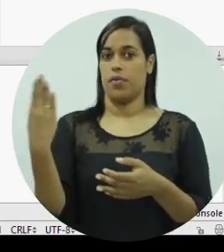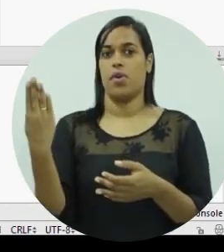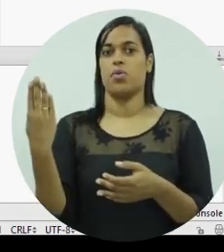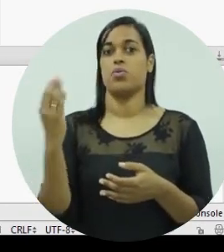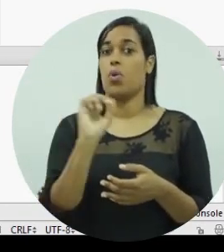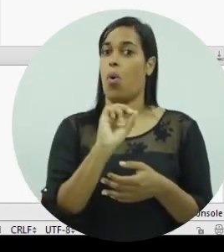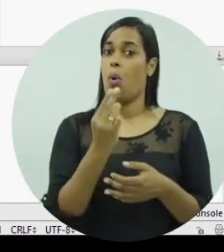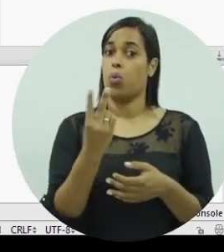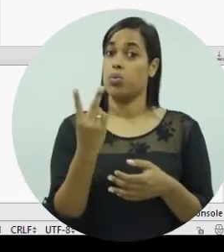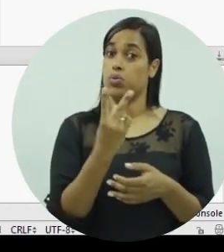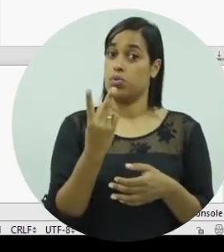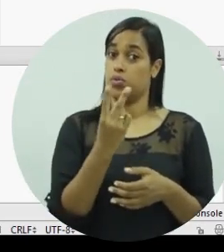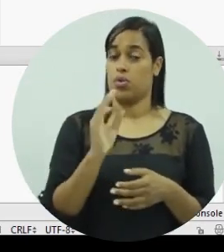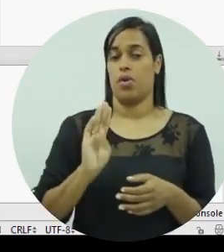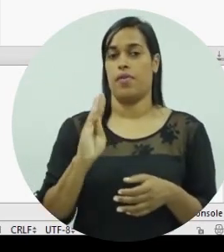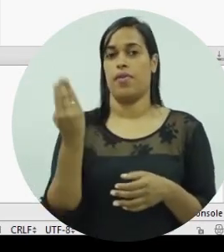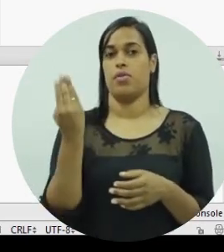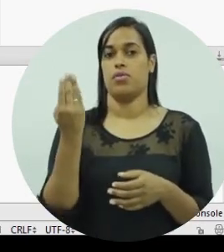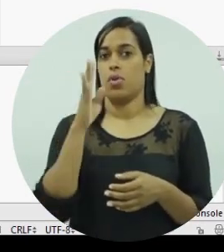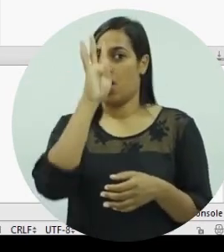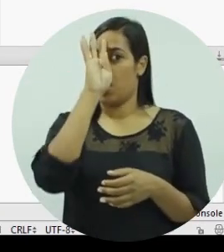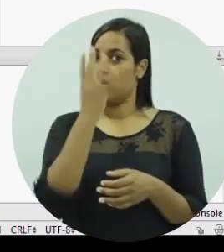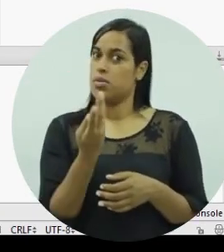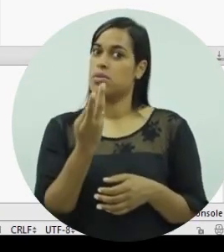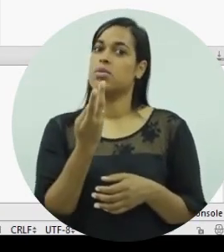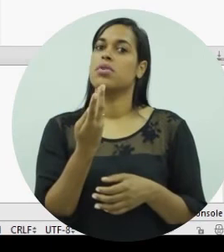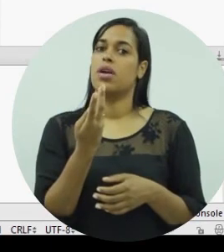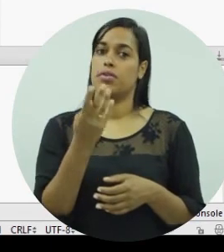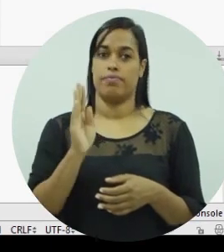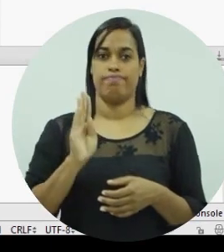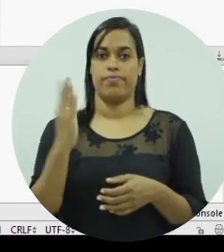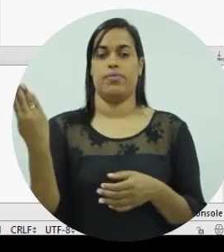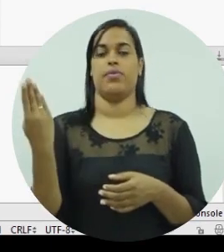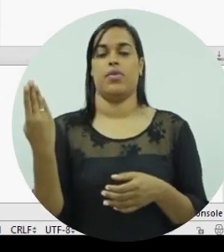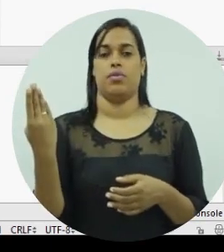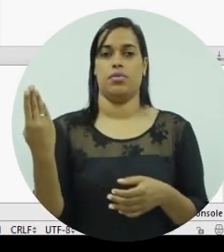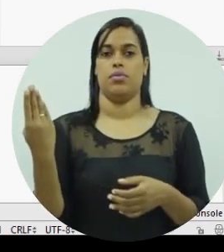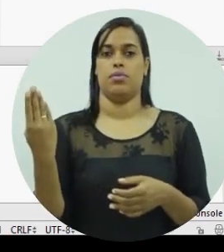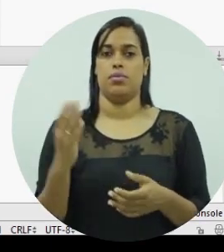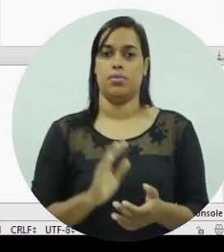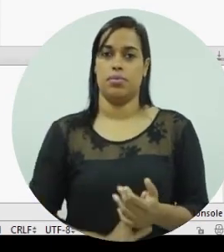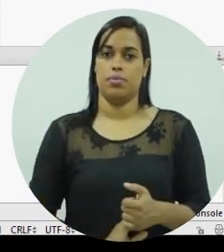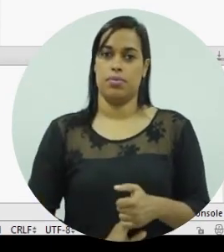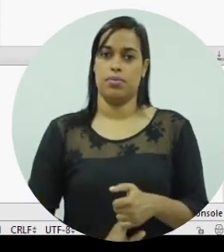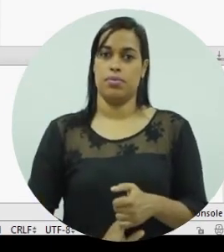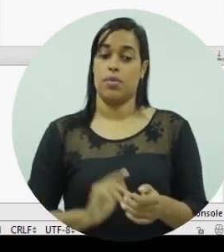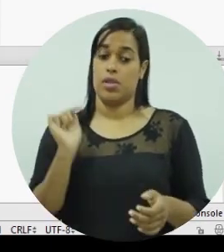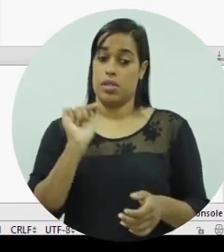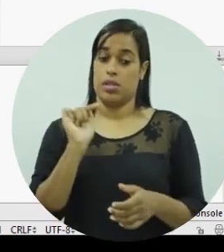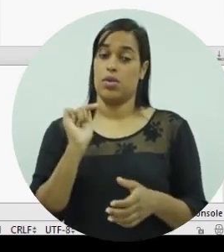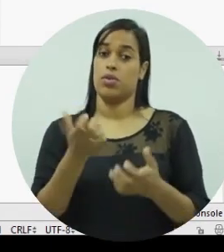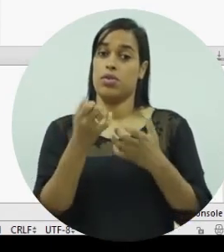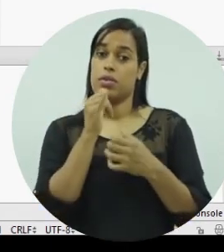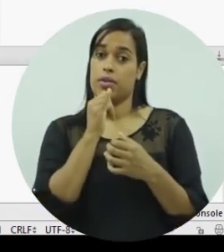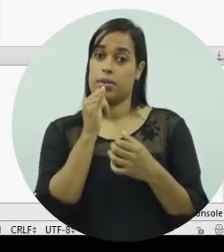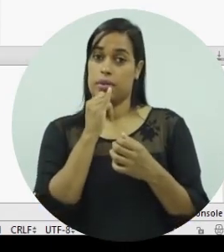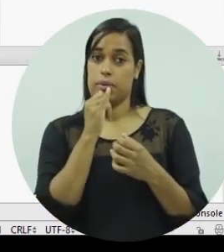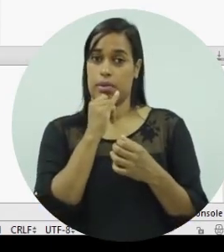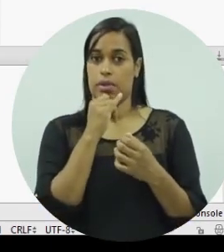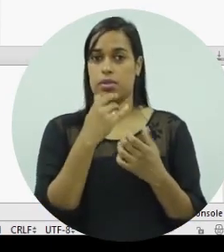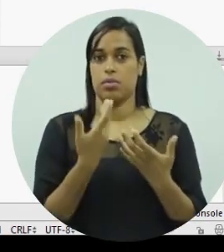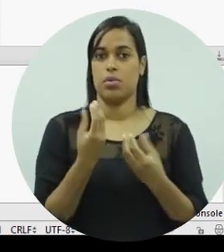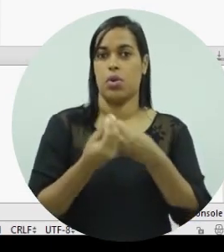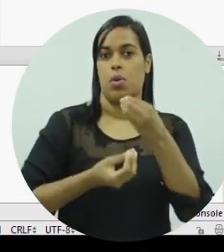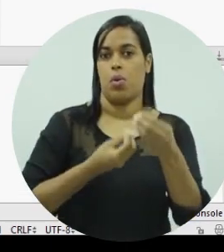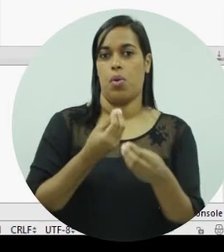falso ou A for falso ou os dois forem falsos, o resultado vai ser falso. Isso é quando a gente quer